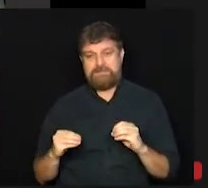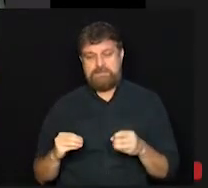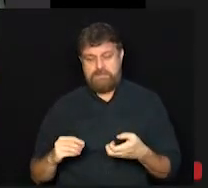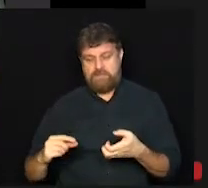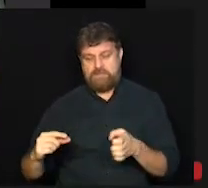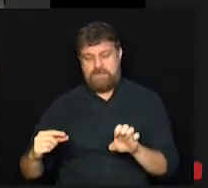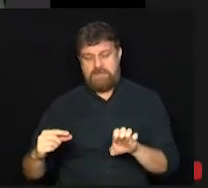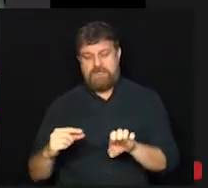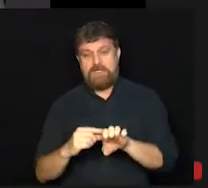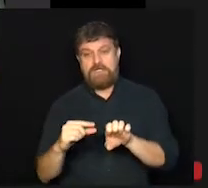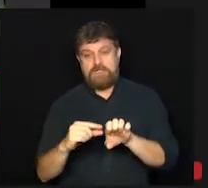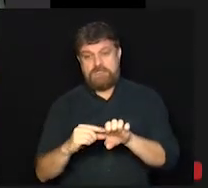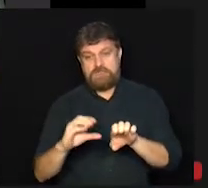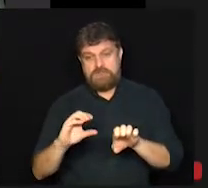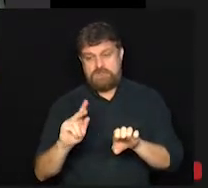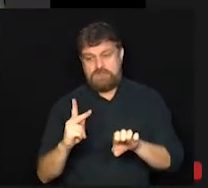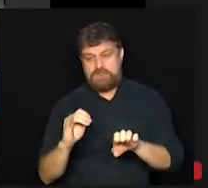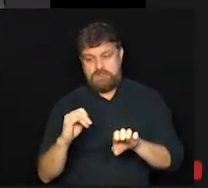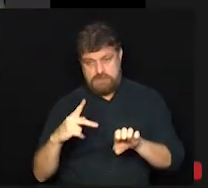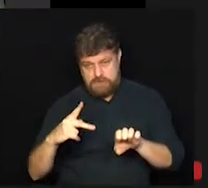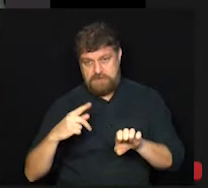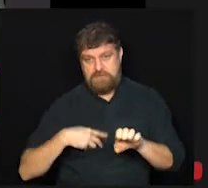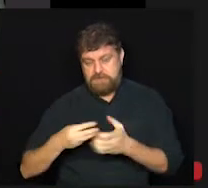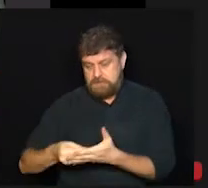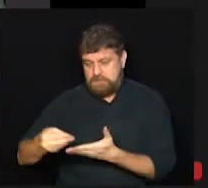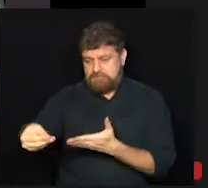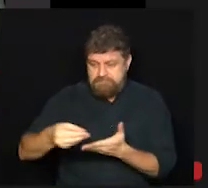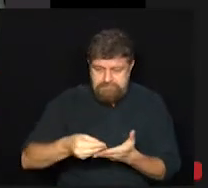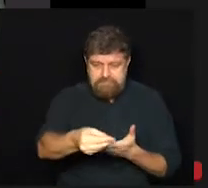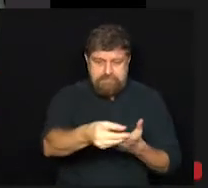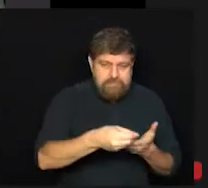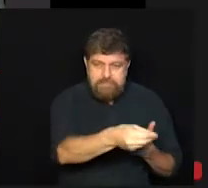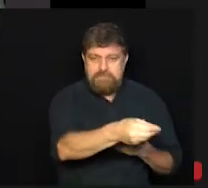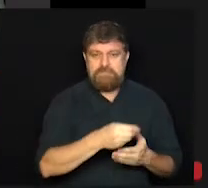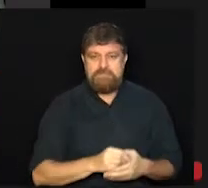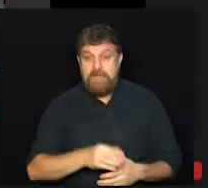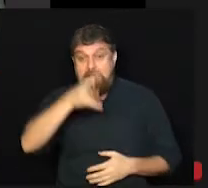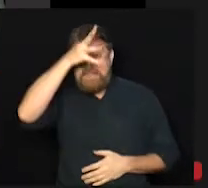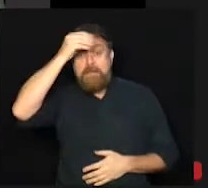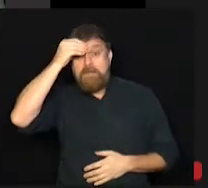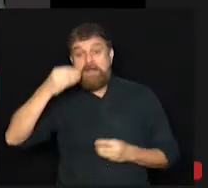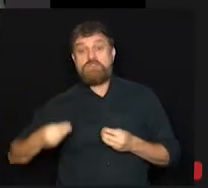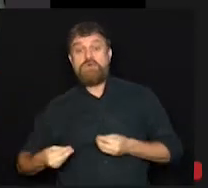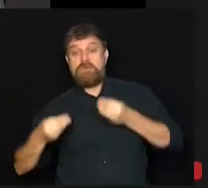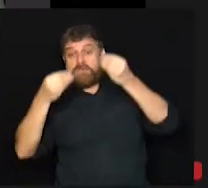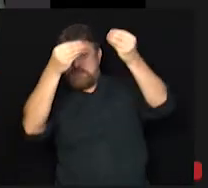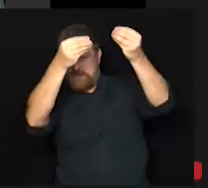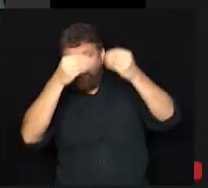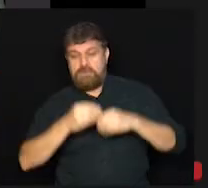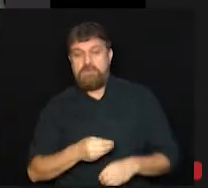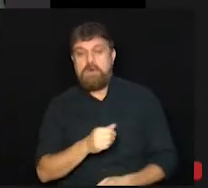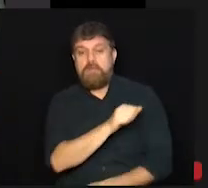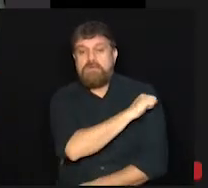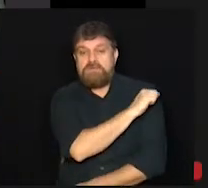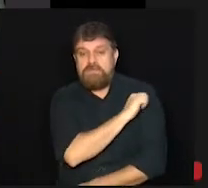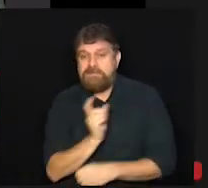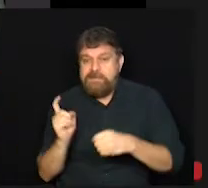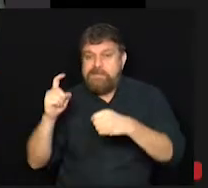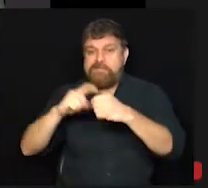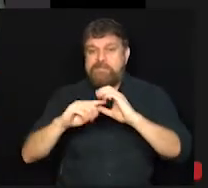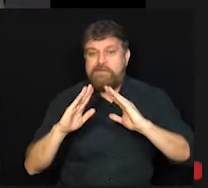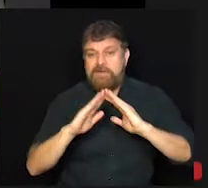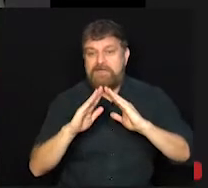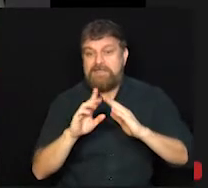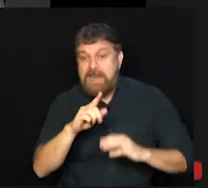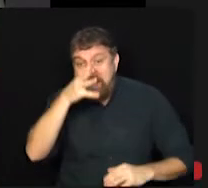quem precisava, a ponto da gente mandar até lá para a Amazônia mesmo, tá? Para os nossos estudantes que tinham voltado para casa, porque